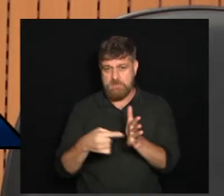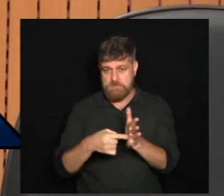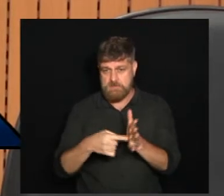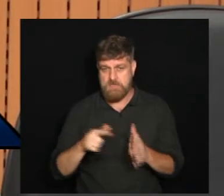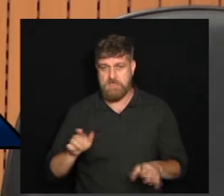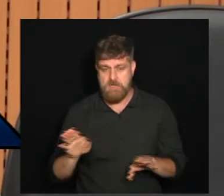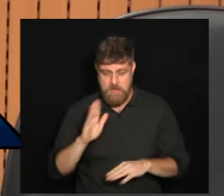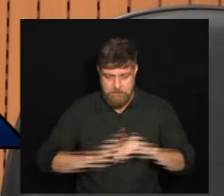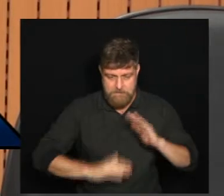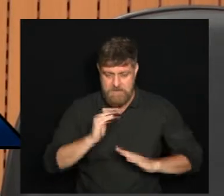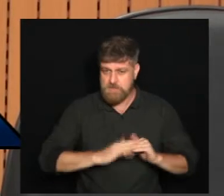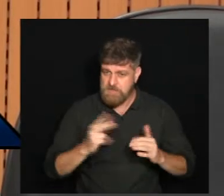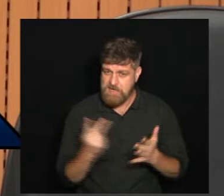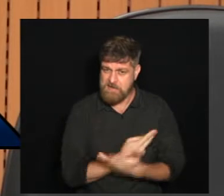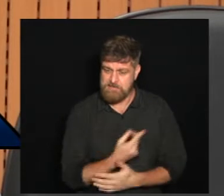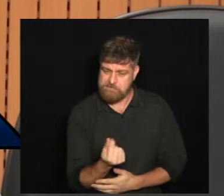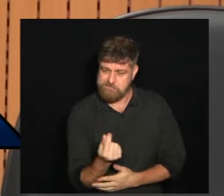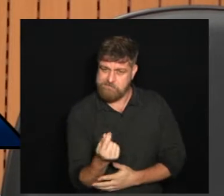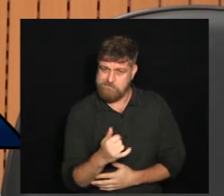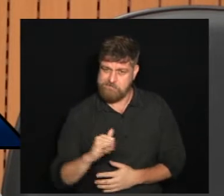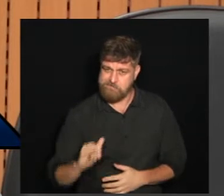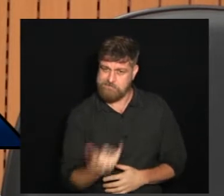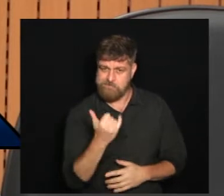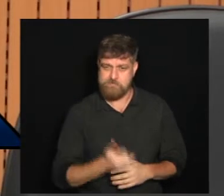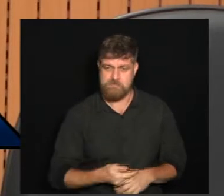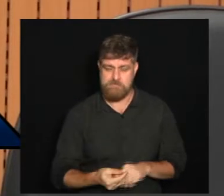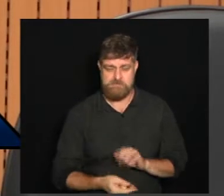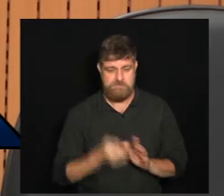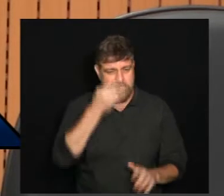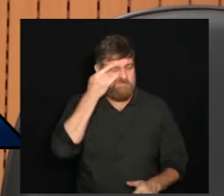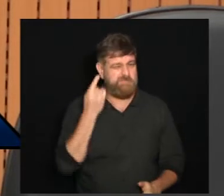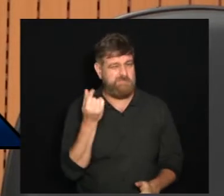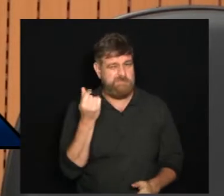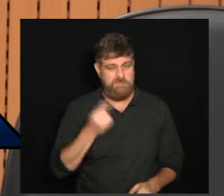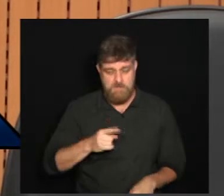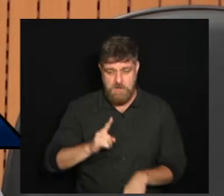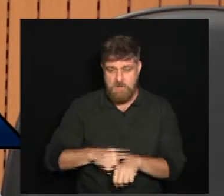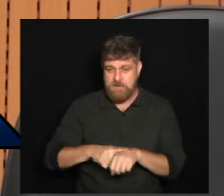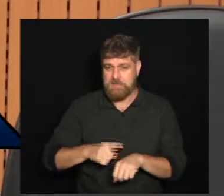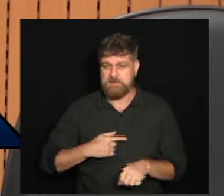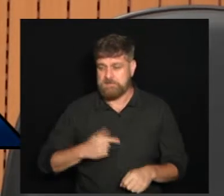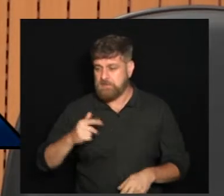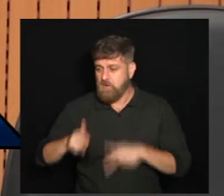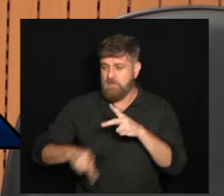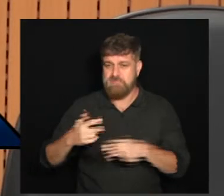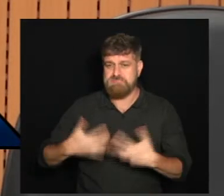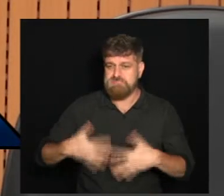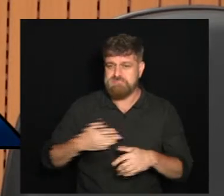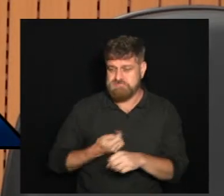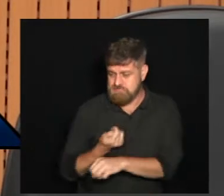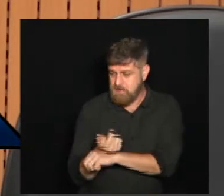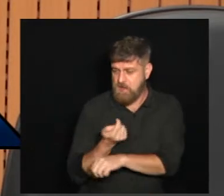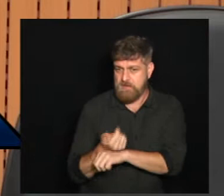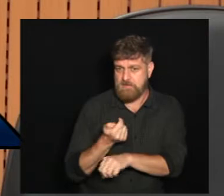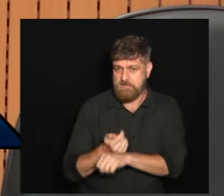e ações de oportunistas que se usam de um momento de desespero para tentar ludibriar o